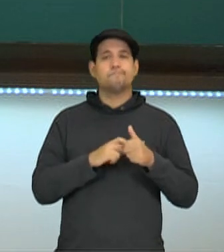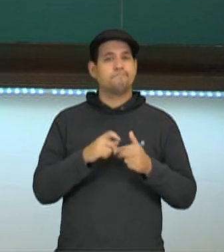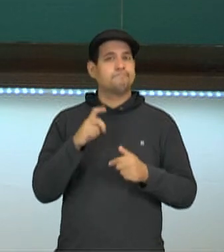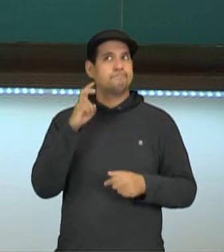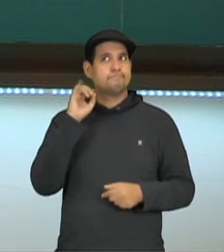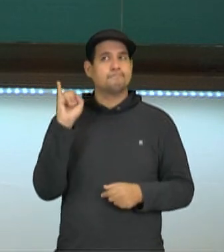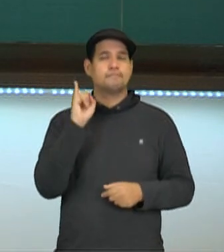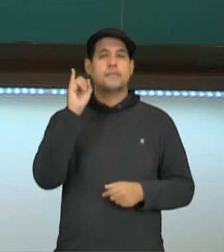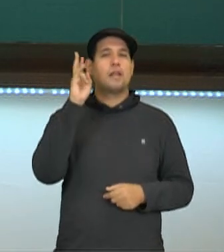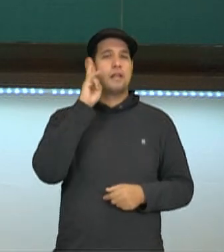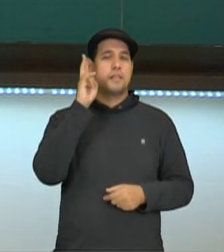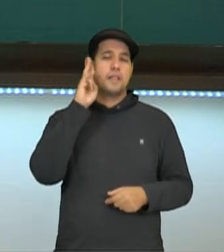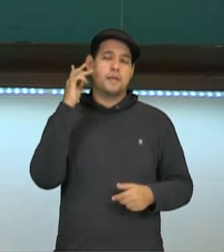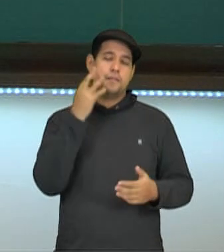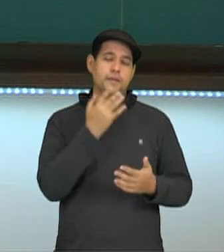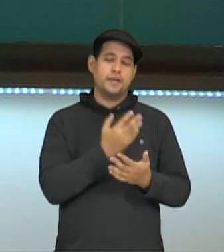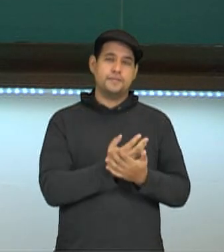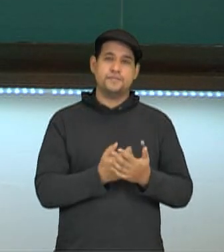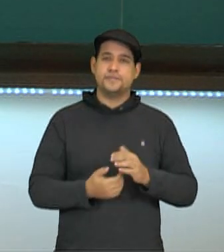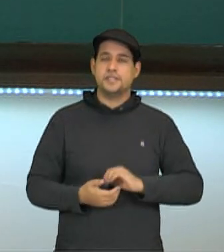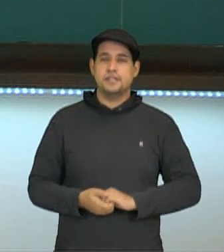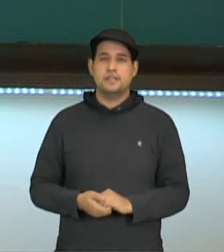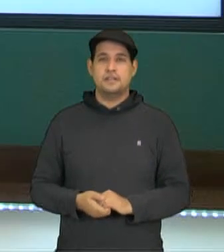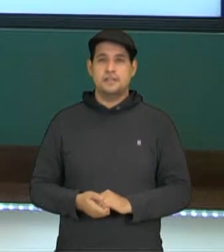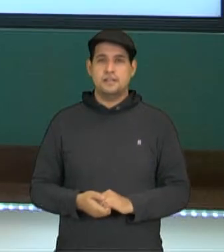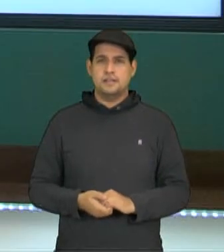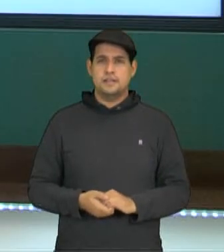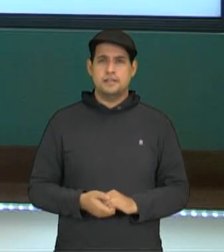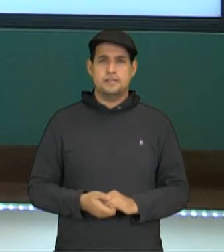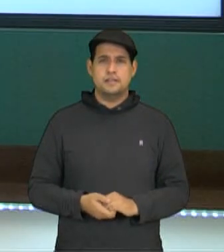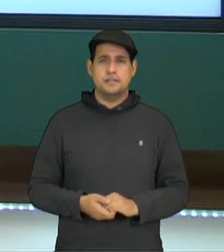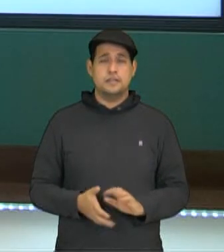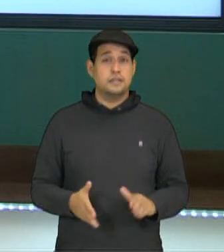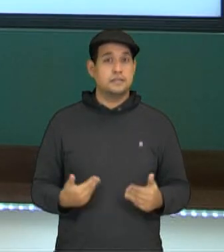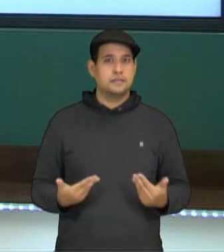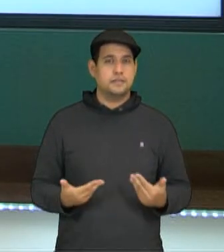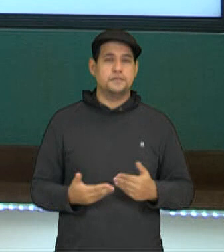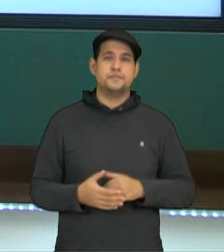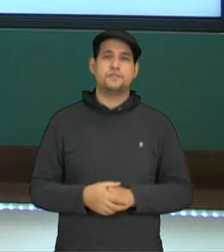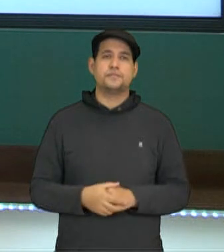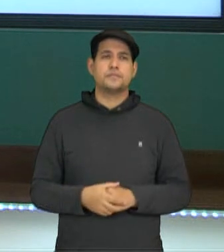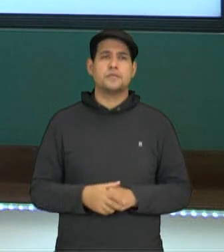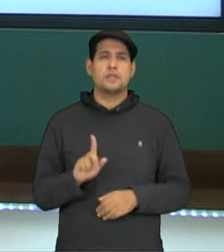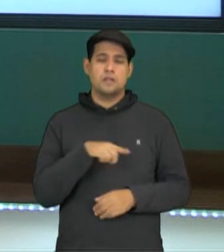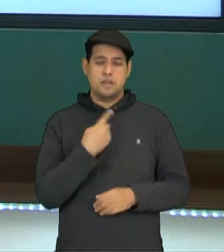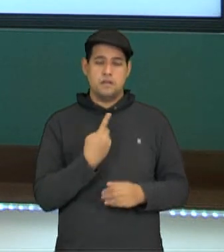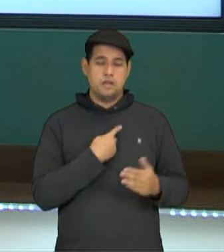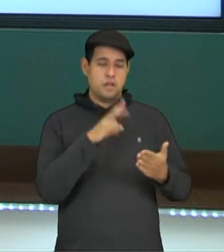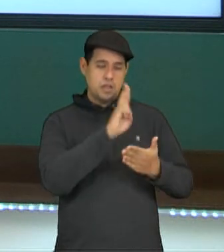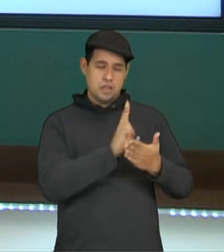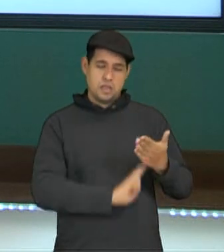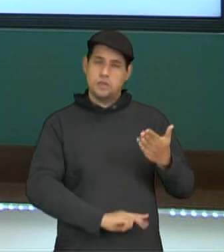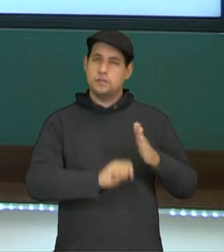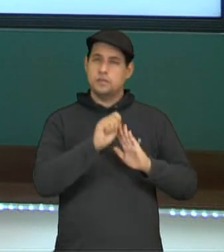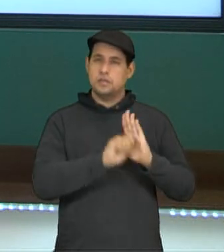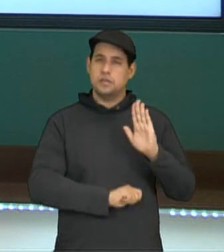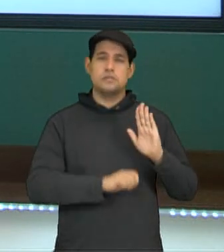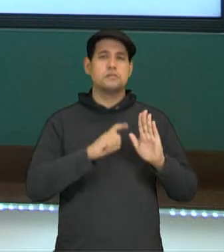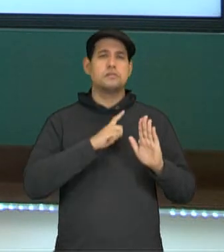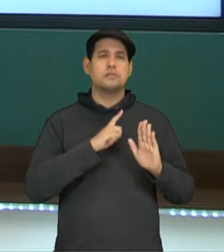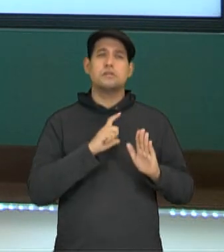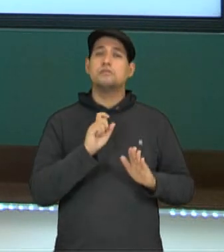relembrá-los, tá ok? Então olha só, pessoal, eu tenho aqui nós vamos ler um texto e eu tenho aqui uma espécie